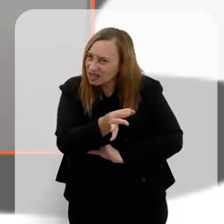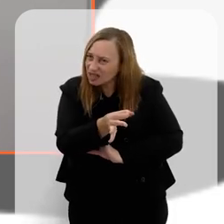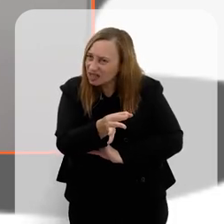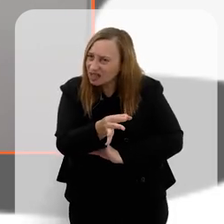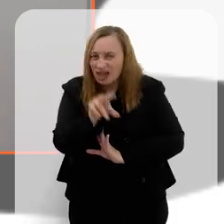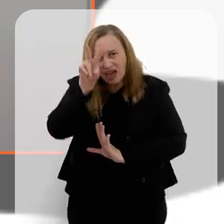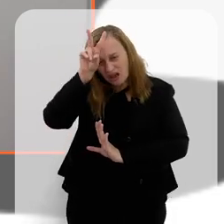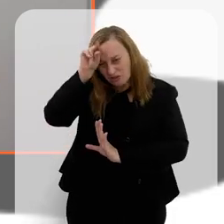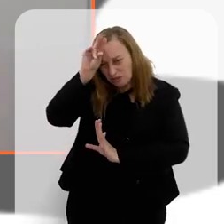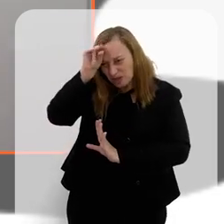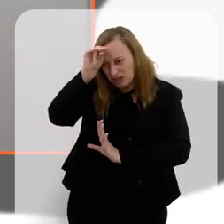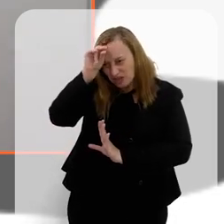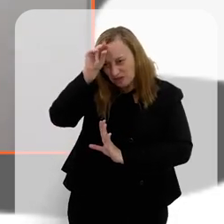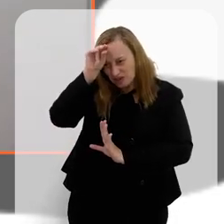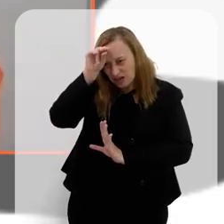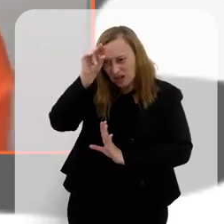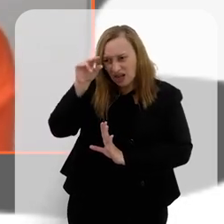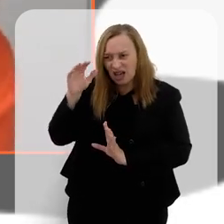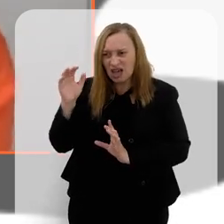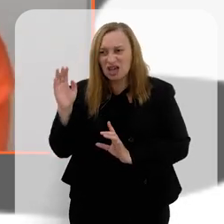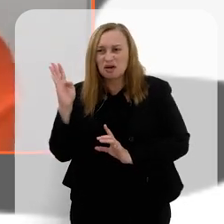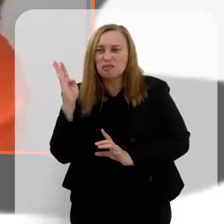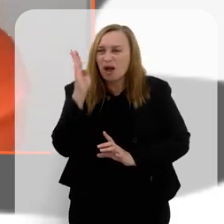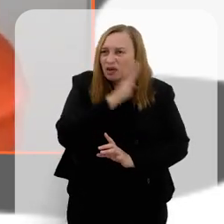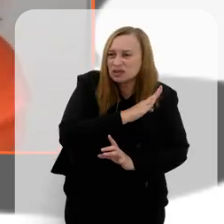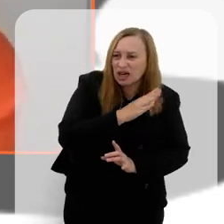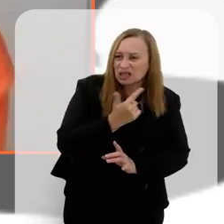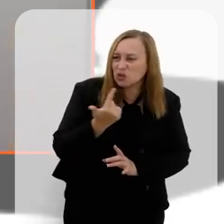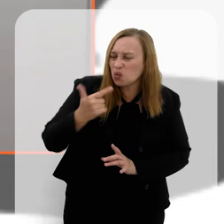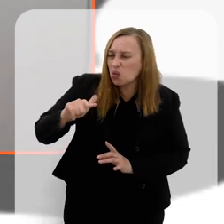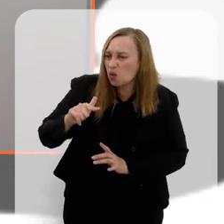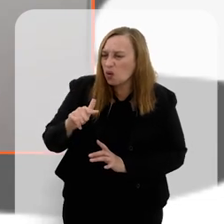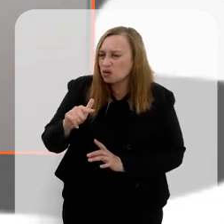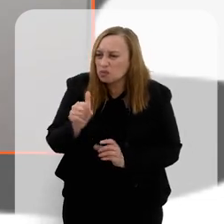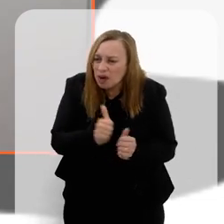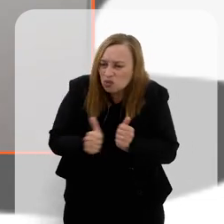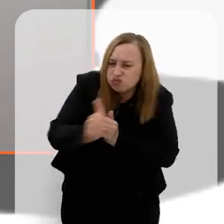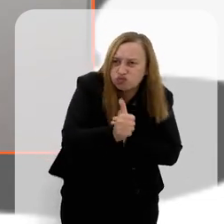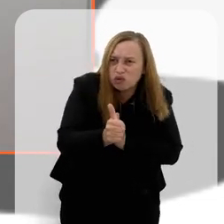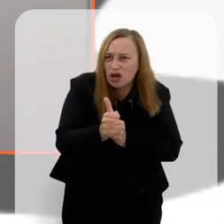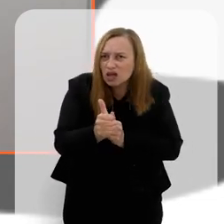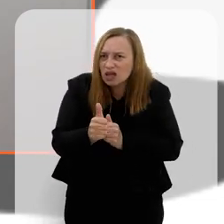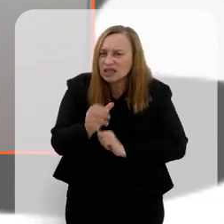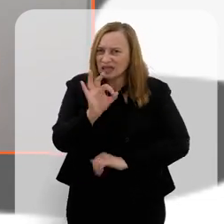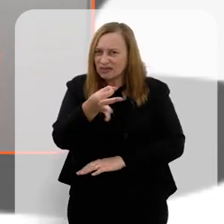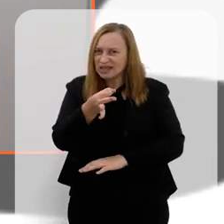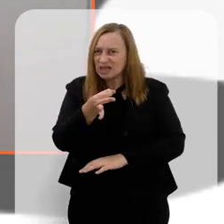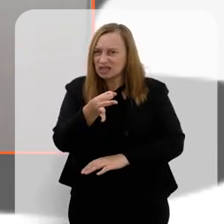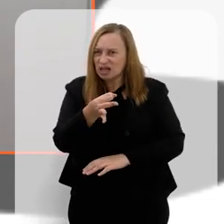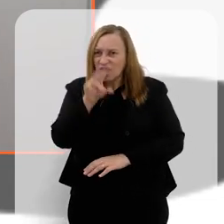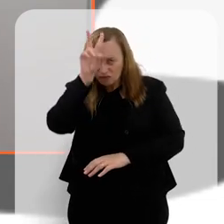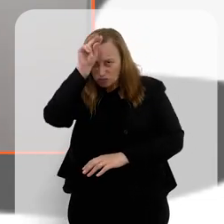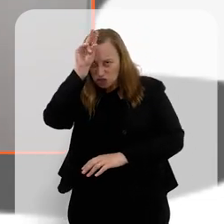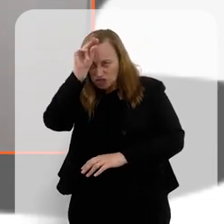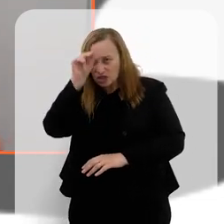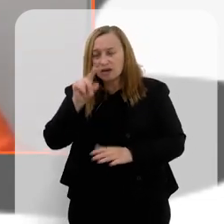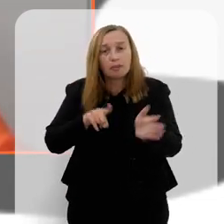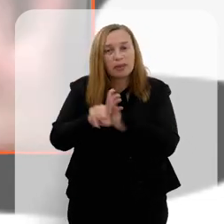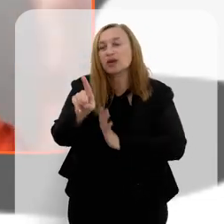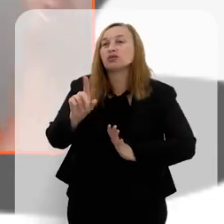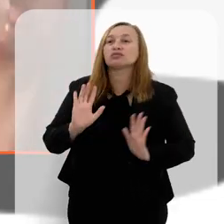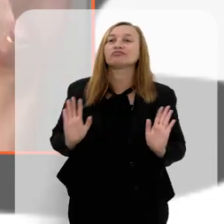exemplo, a formiguinha foi lá, fez uma maldade com outro bichinho para conseguir passar na frente. A formiguinha estava certa?